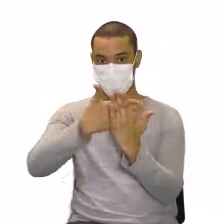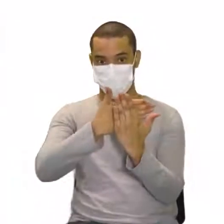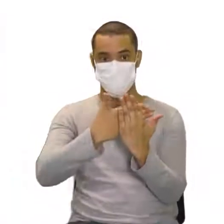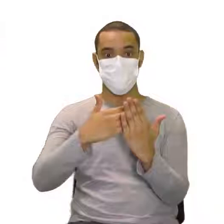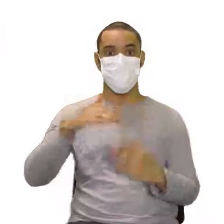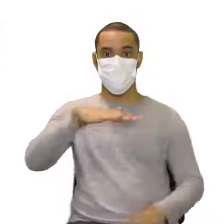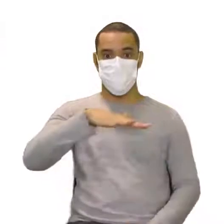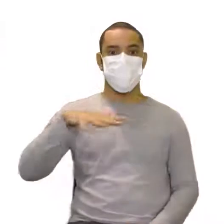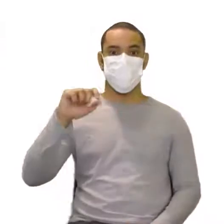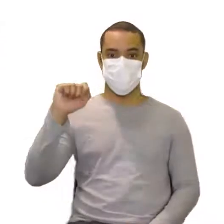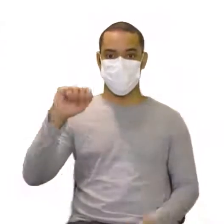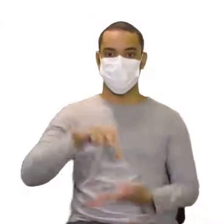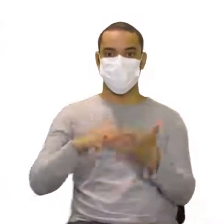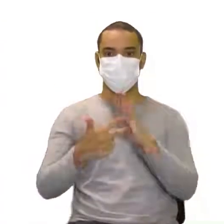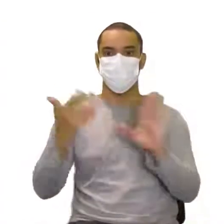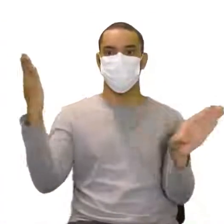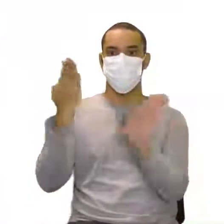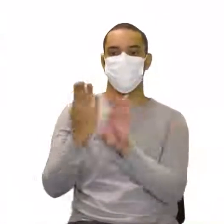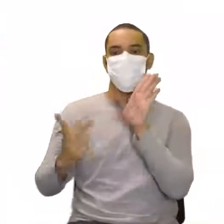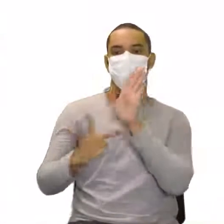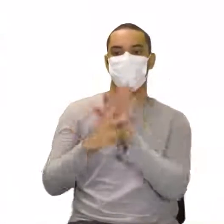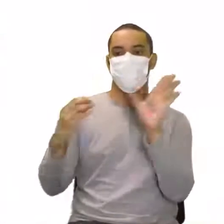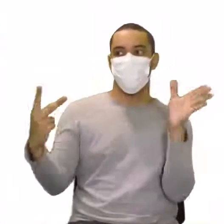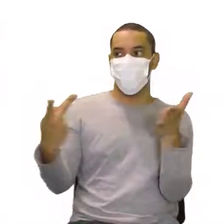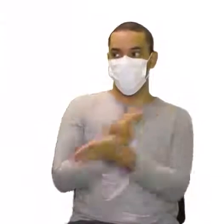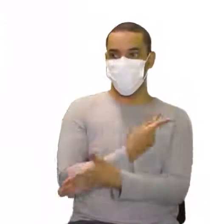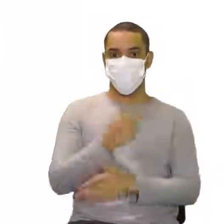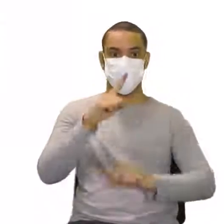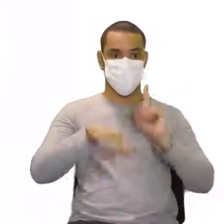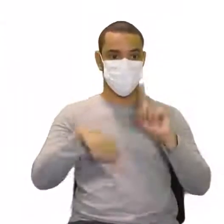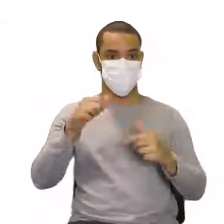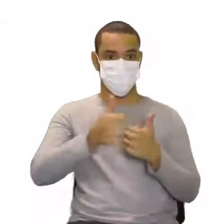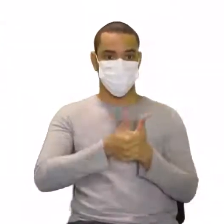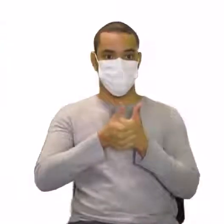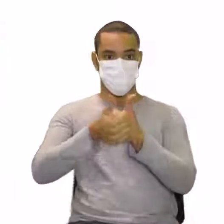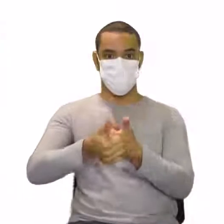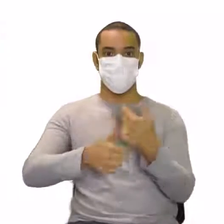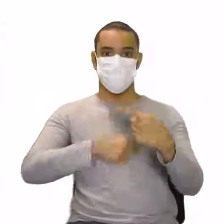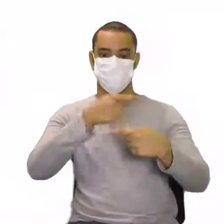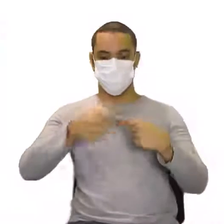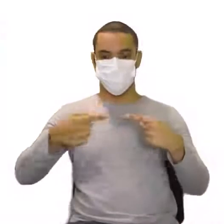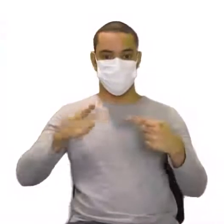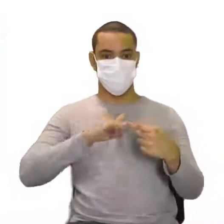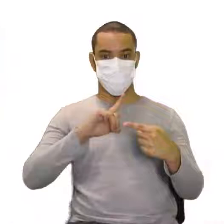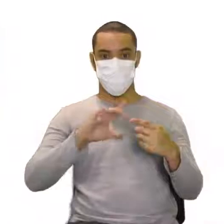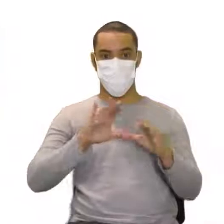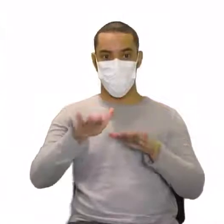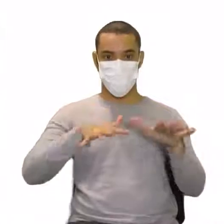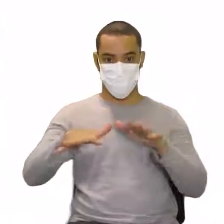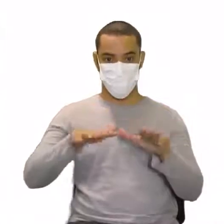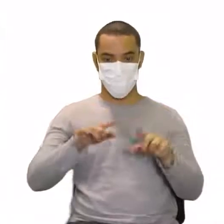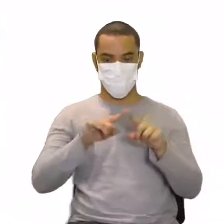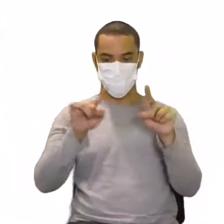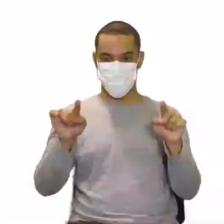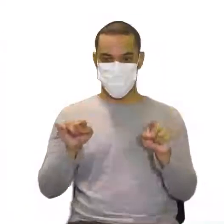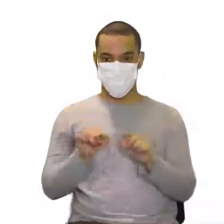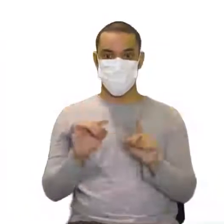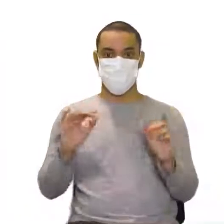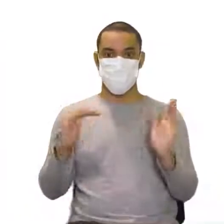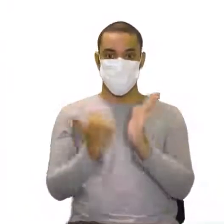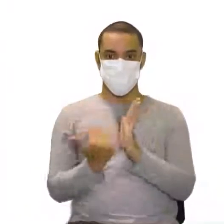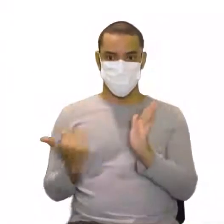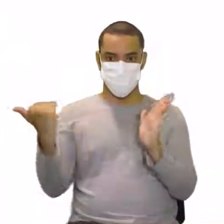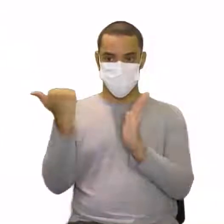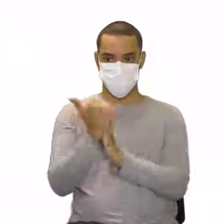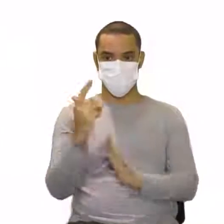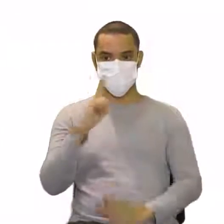A, através do qual ocorre o fluxo, varia conforme a espira se movimenta. Quando aumenta, surge uma corrente